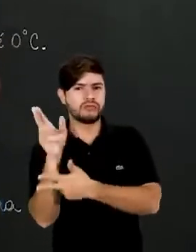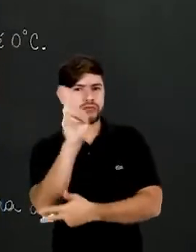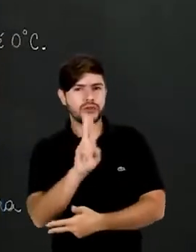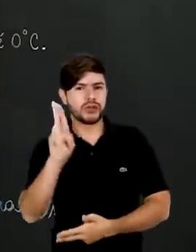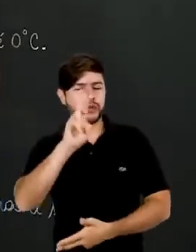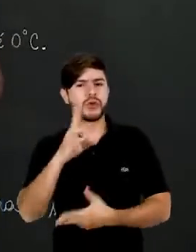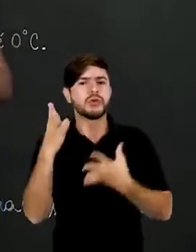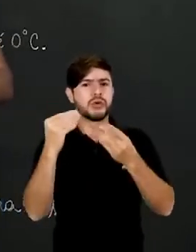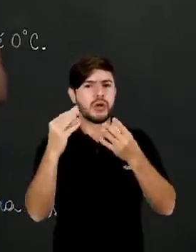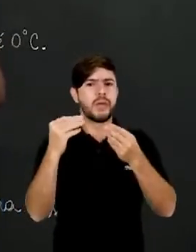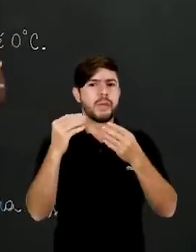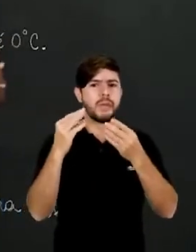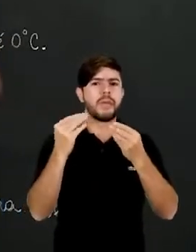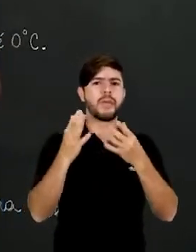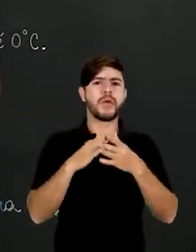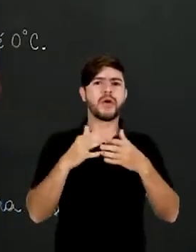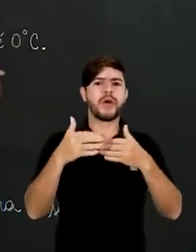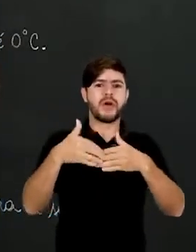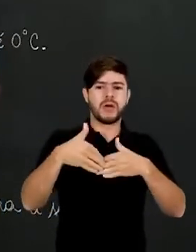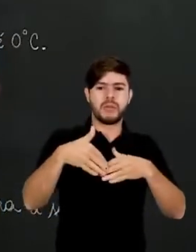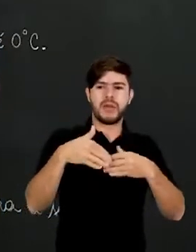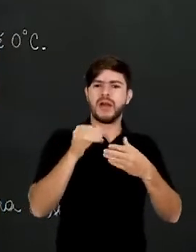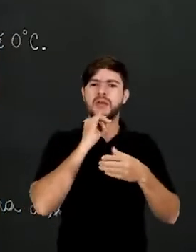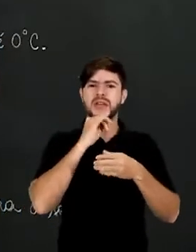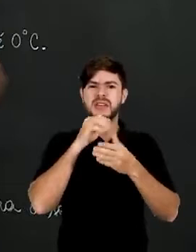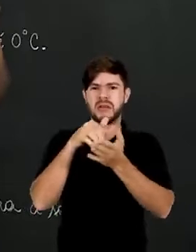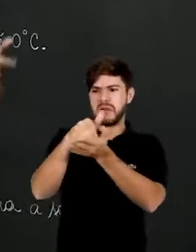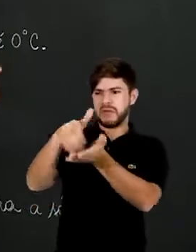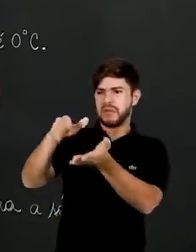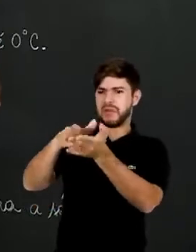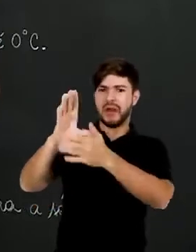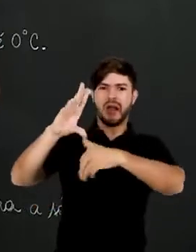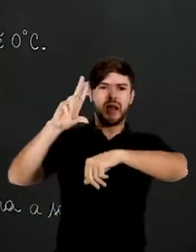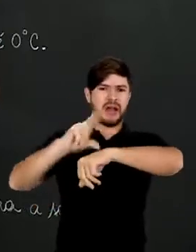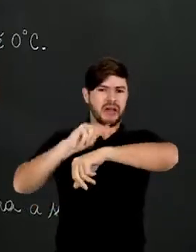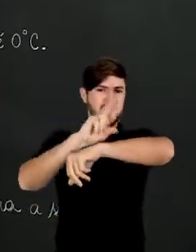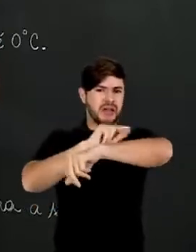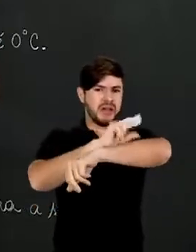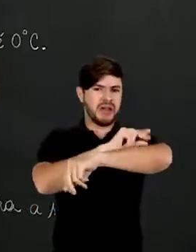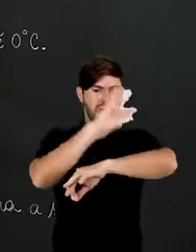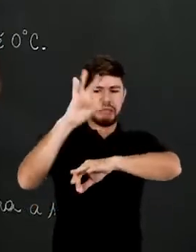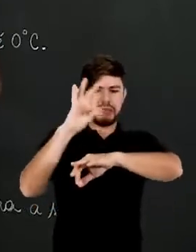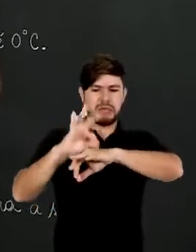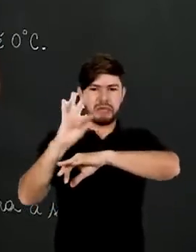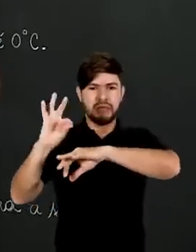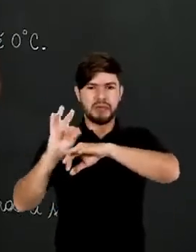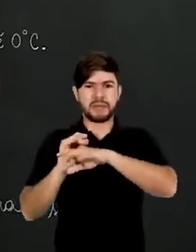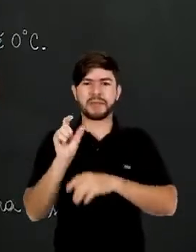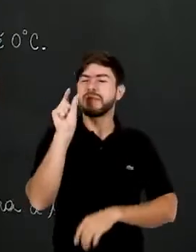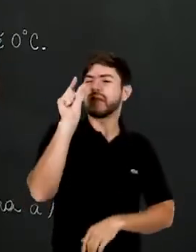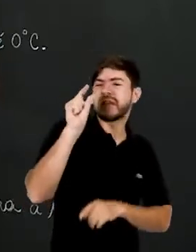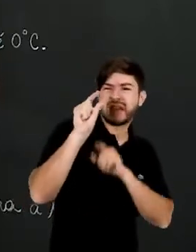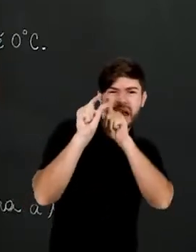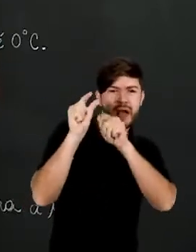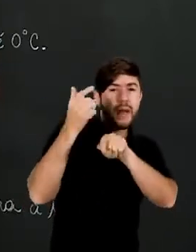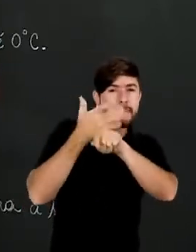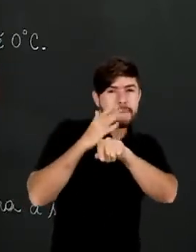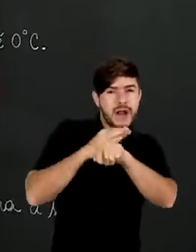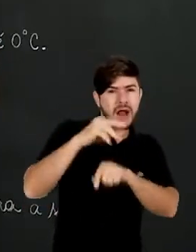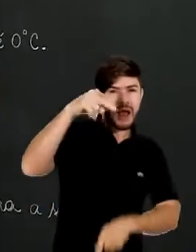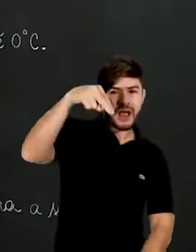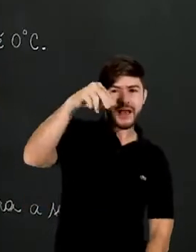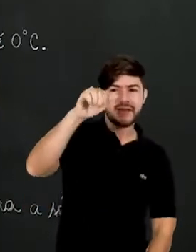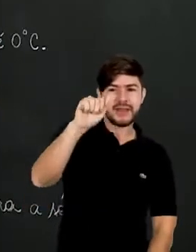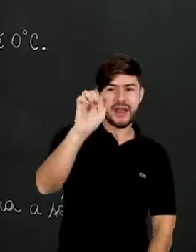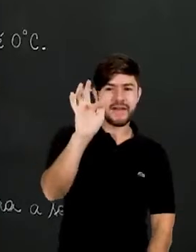muito em alguns locais para afastar a presença de pequenos insetos em armários e alguns ambientes é a chamada naftalina. A naftalina, se você não conhece,